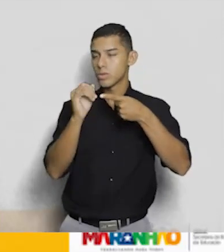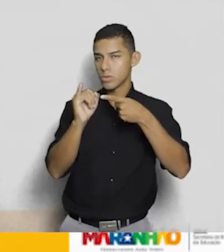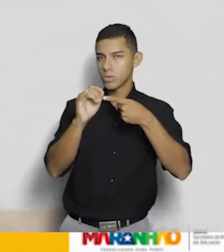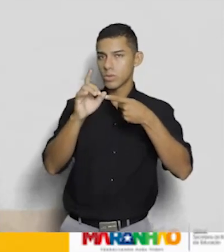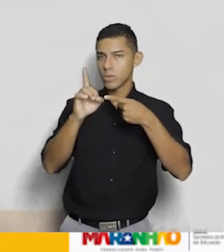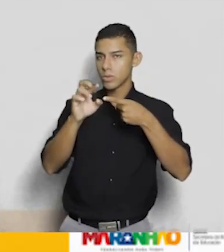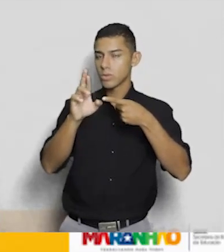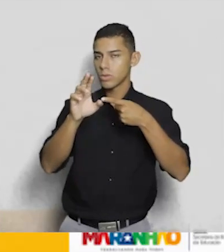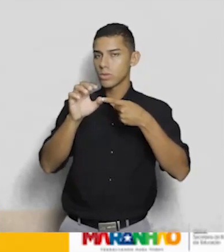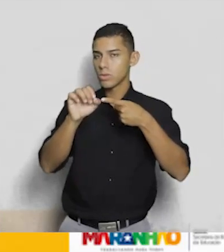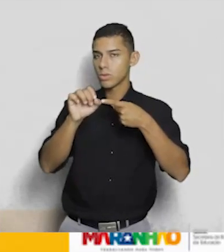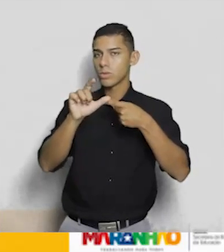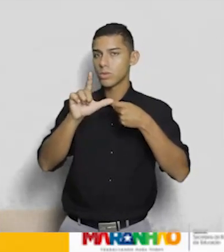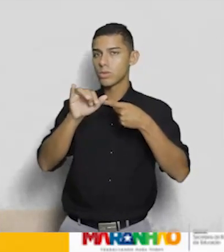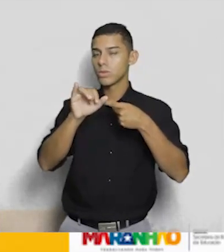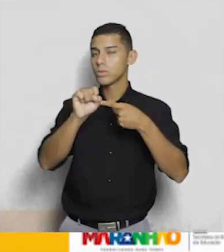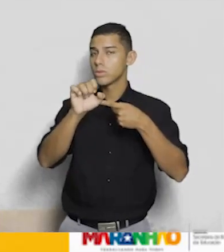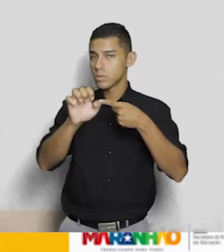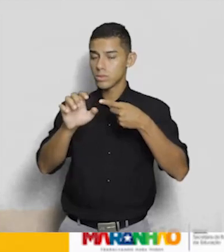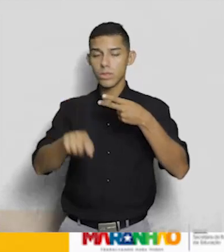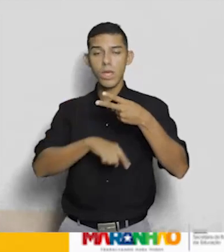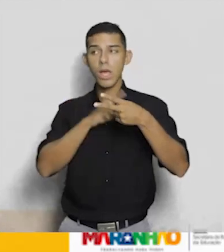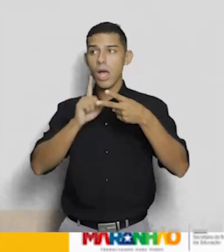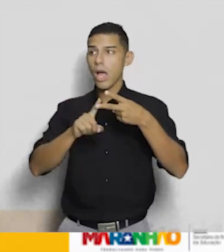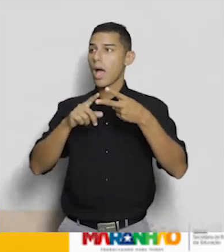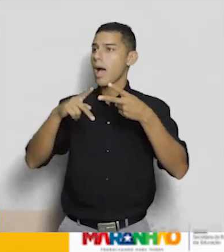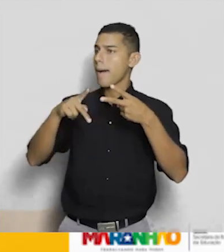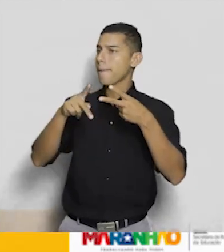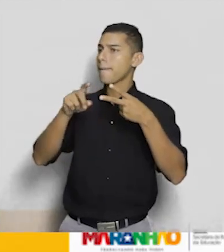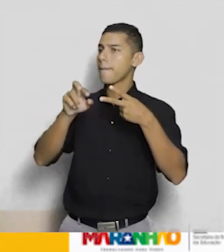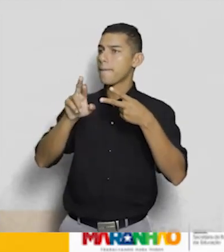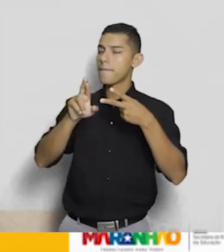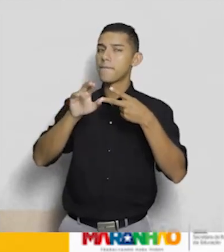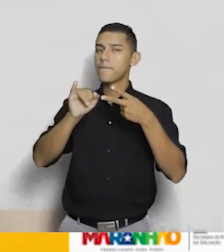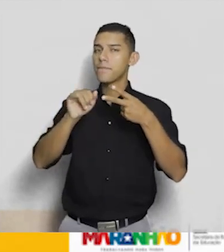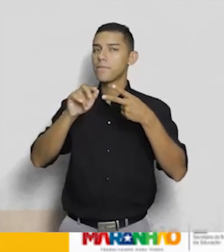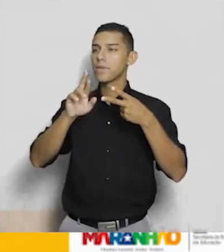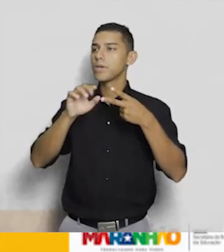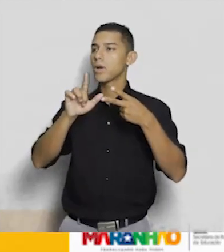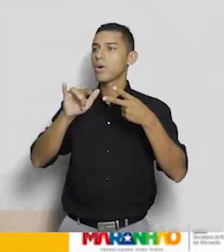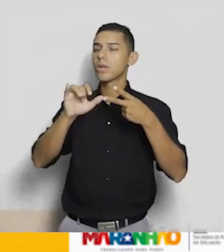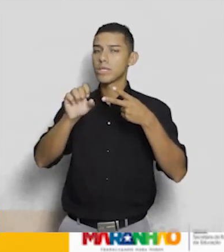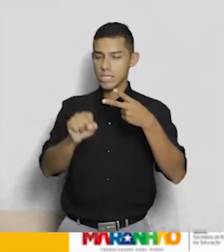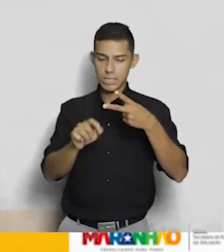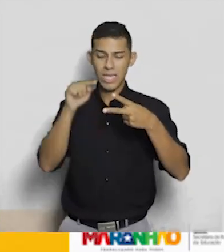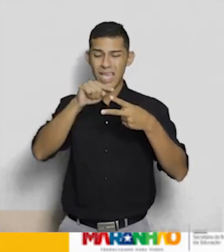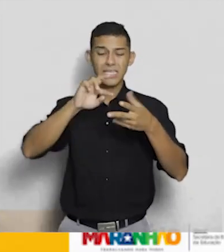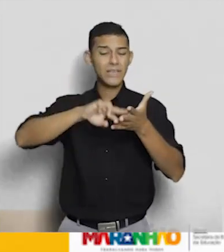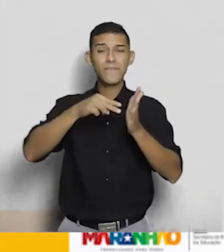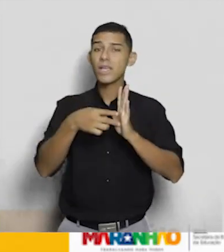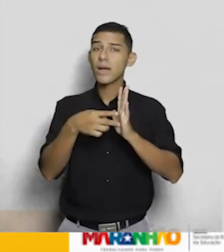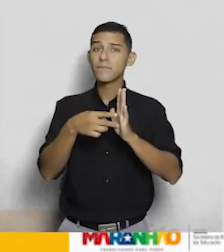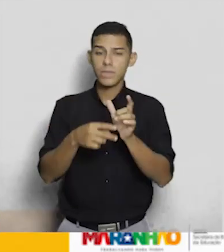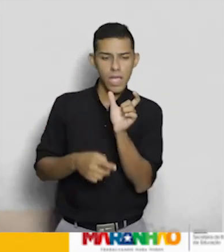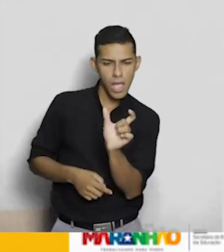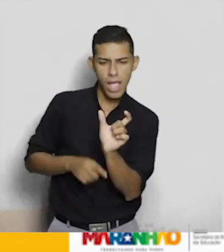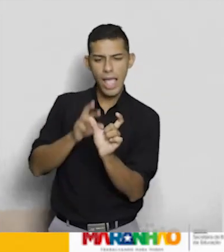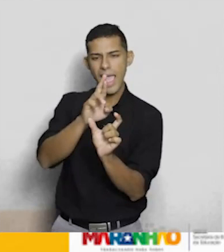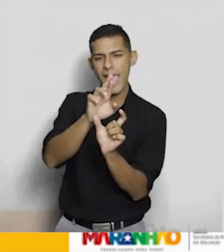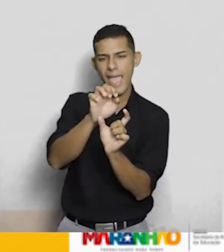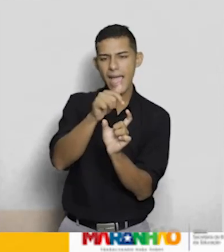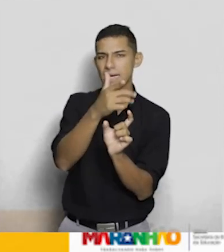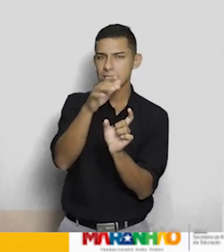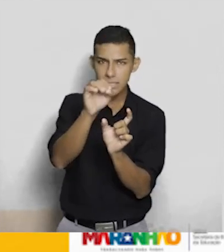a pirólise. Hidrólise é a reação feita pela água.